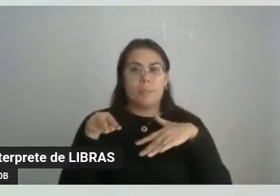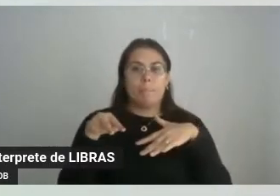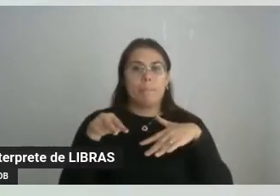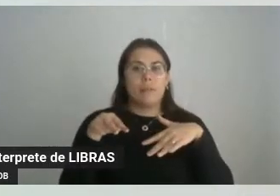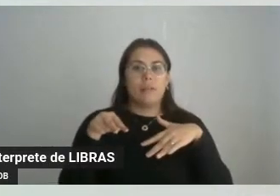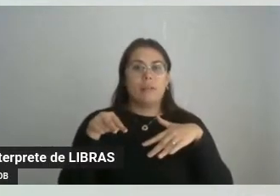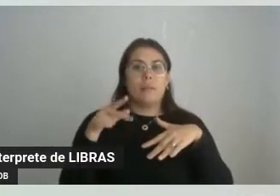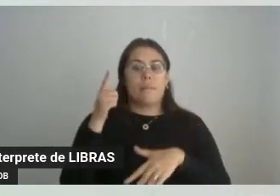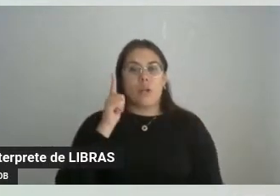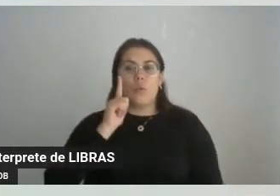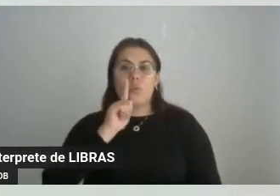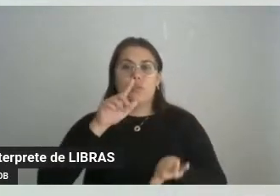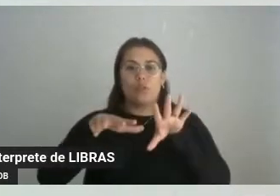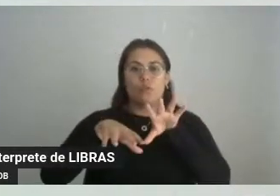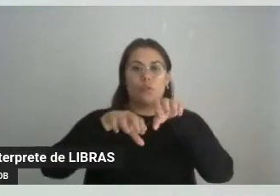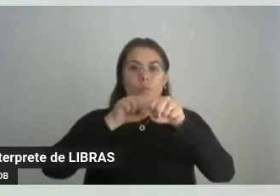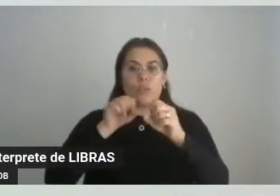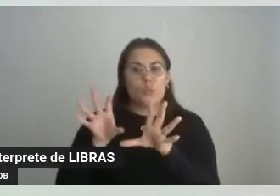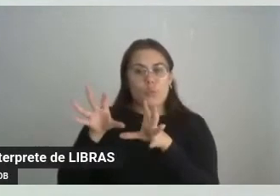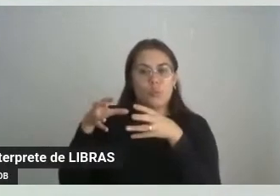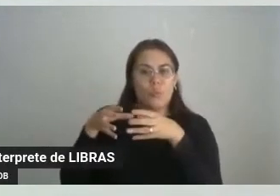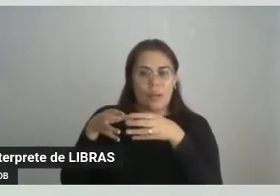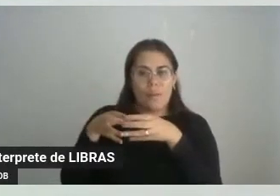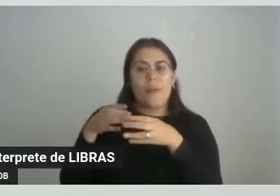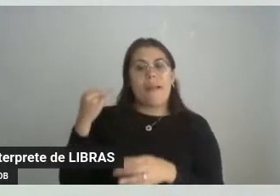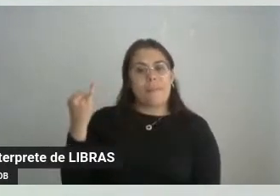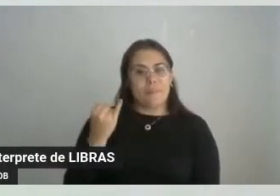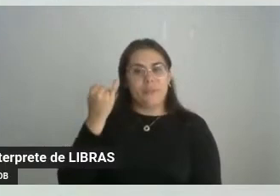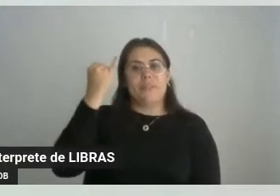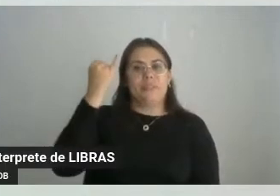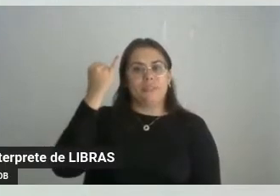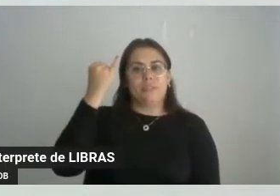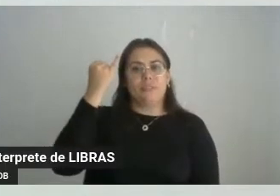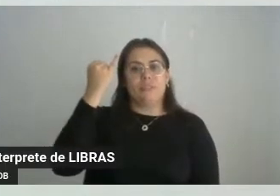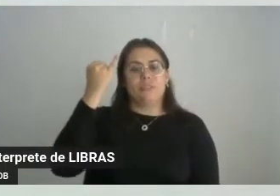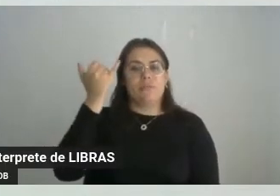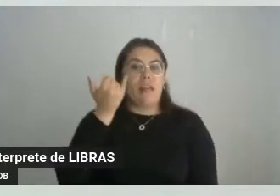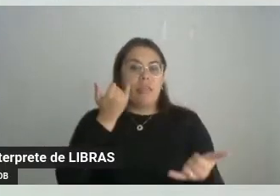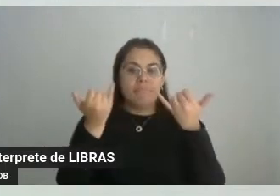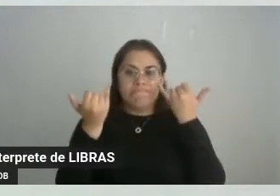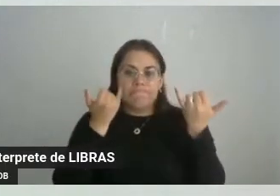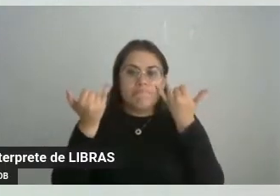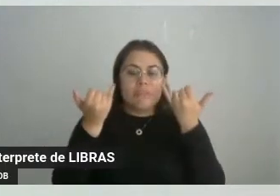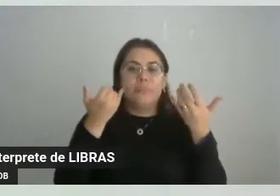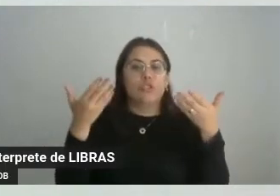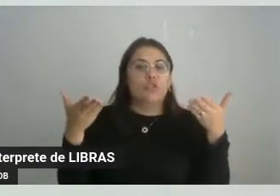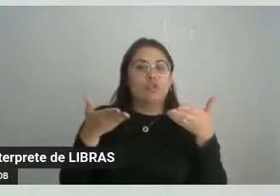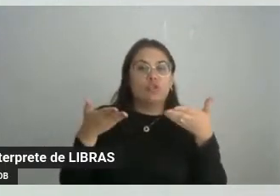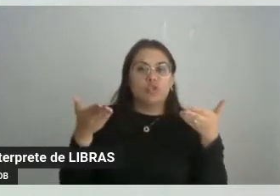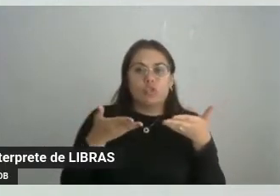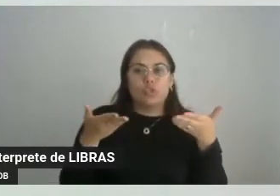a formação das nossas equipes. É muito importante esta mensagem de hoje, como uma mensagem